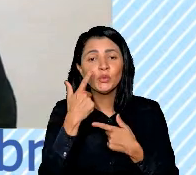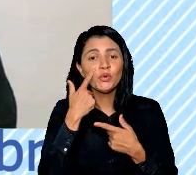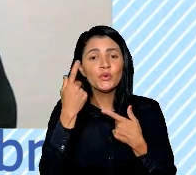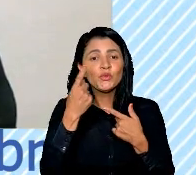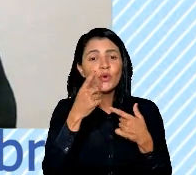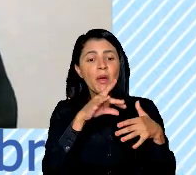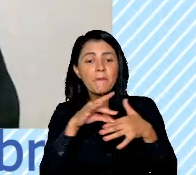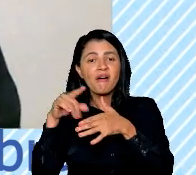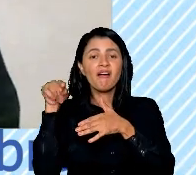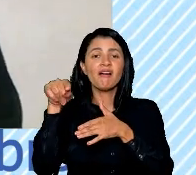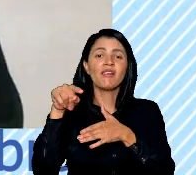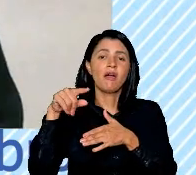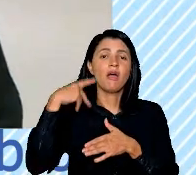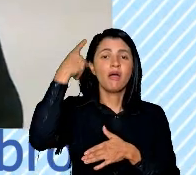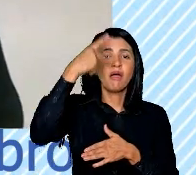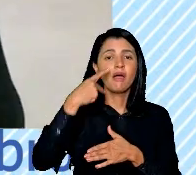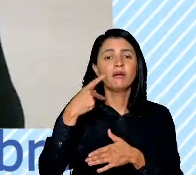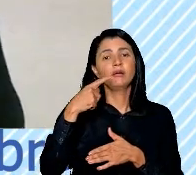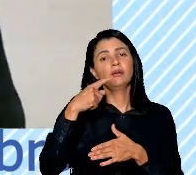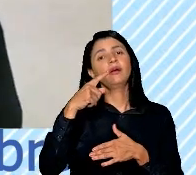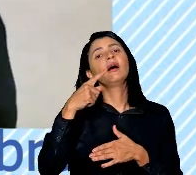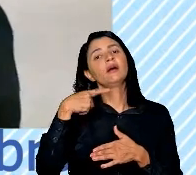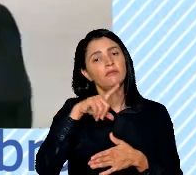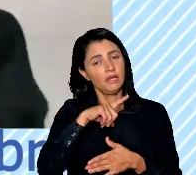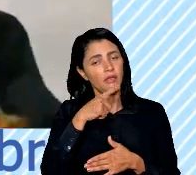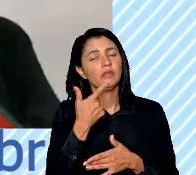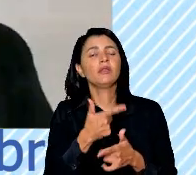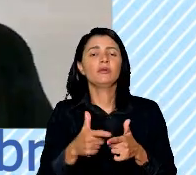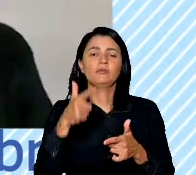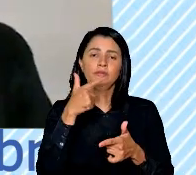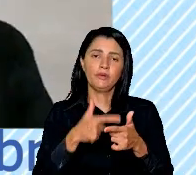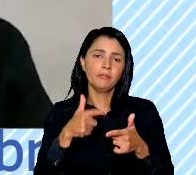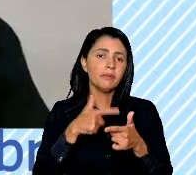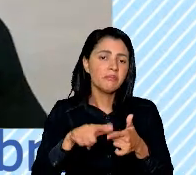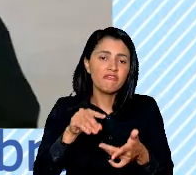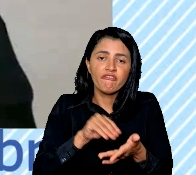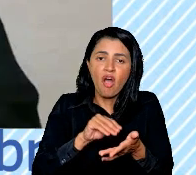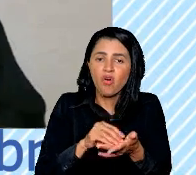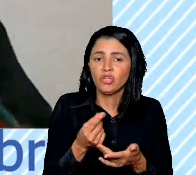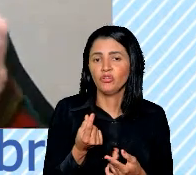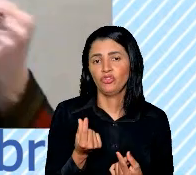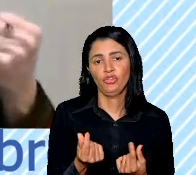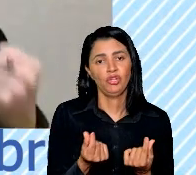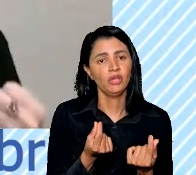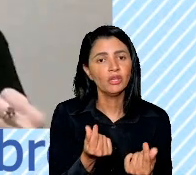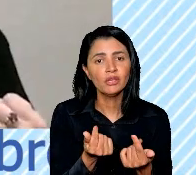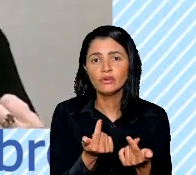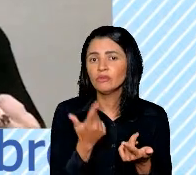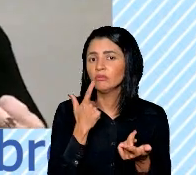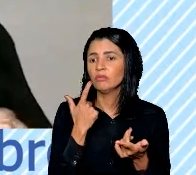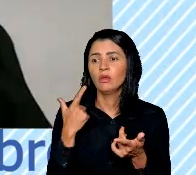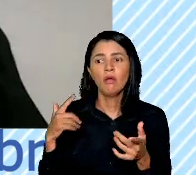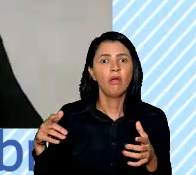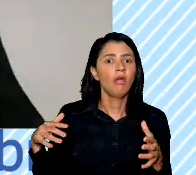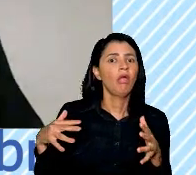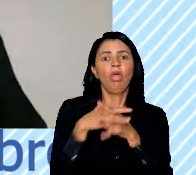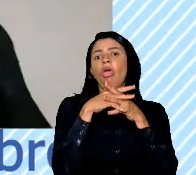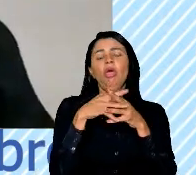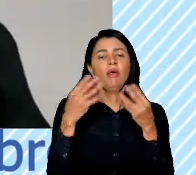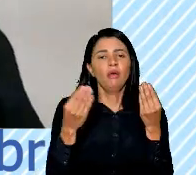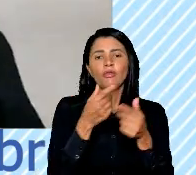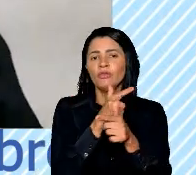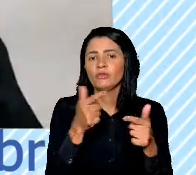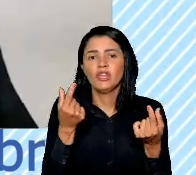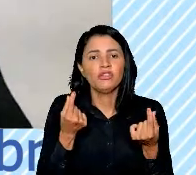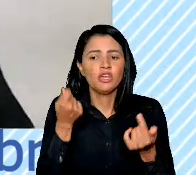o parlamento, nós teremos um problema da falta de recursos, da autocontenção. Nós não temos dinheiro